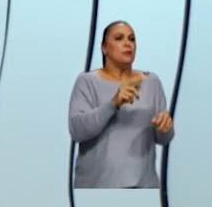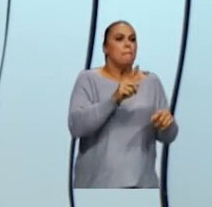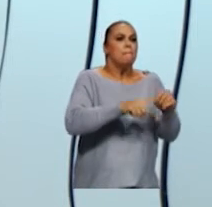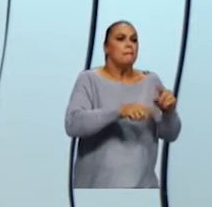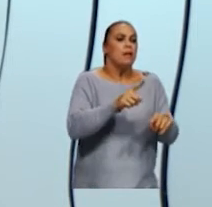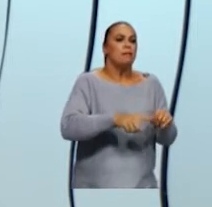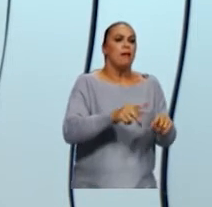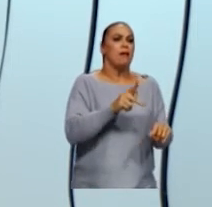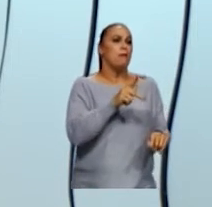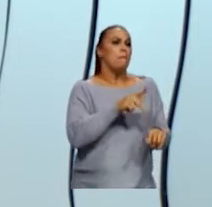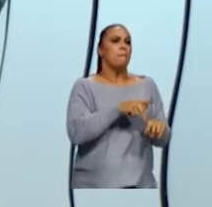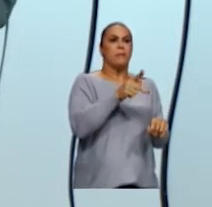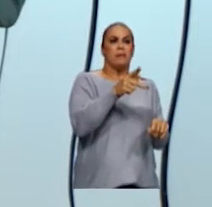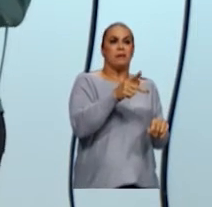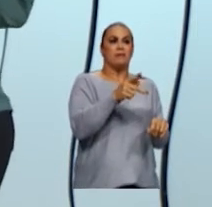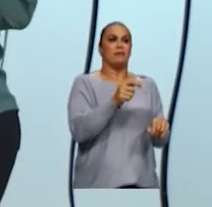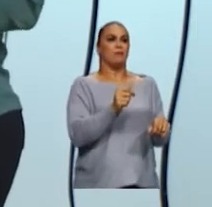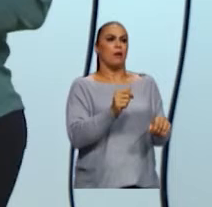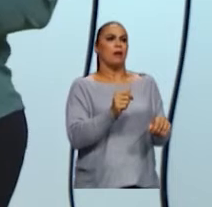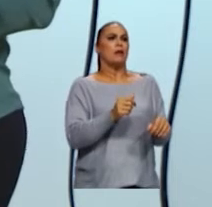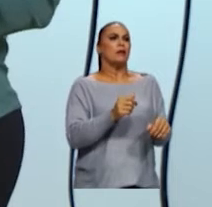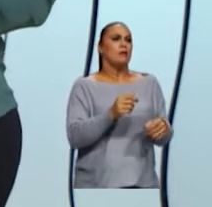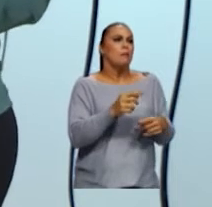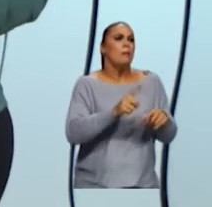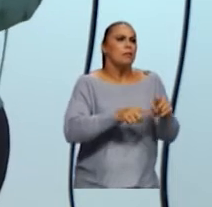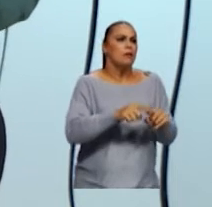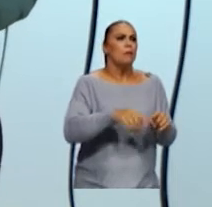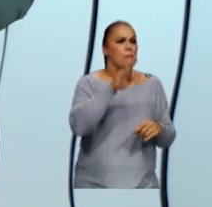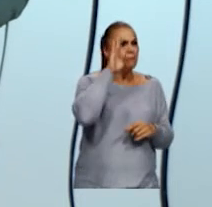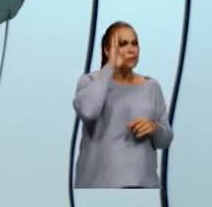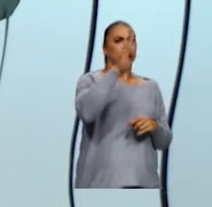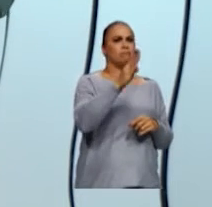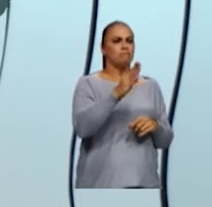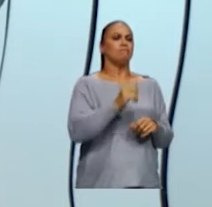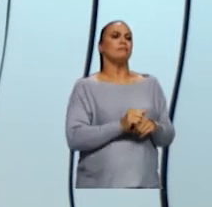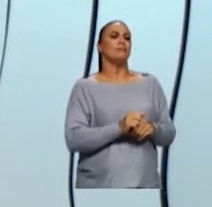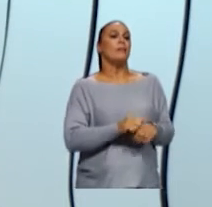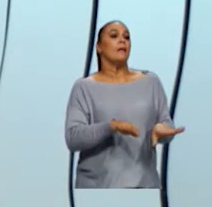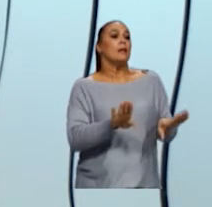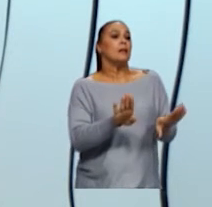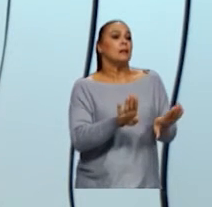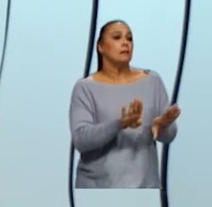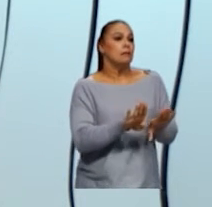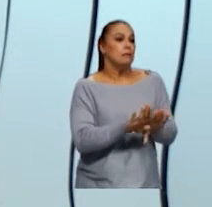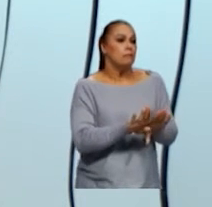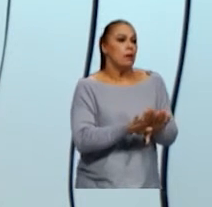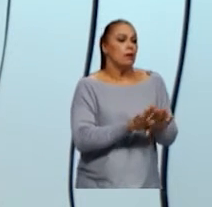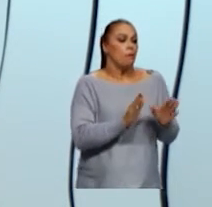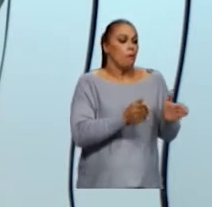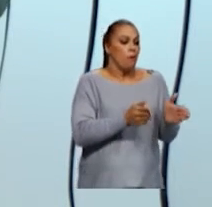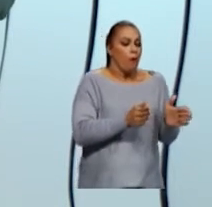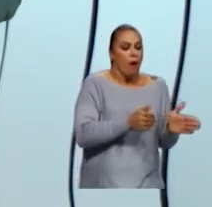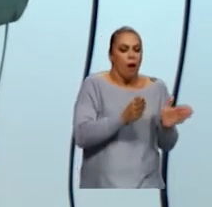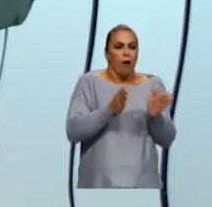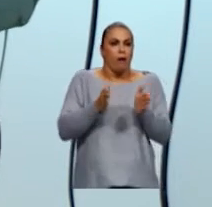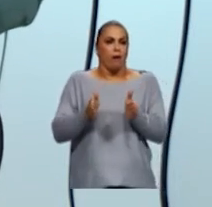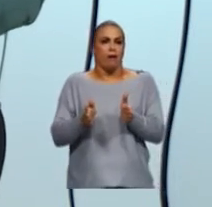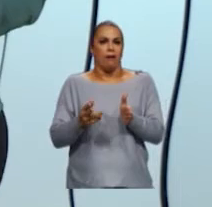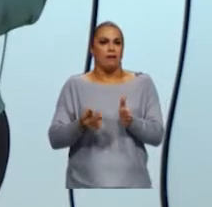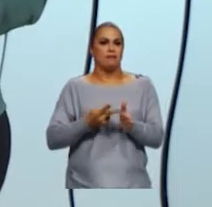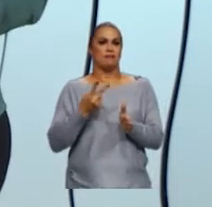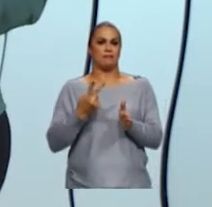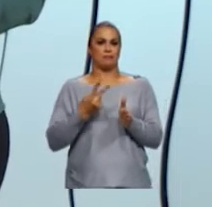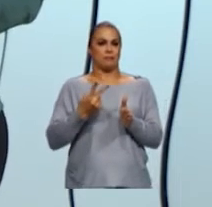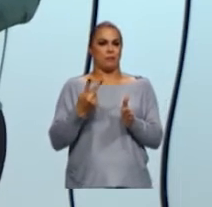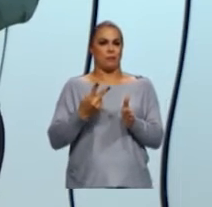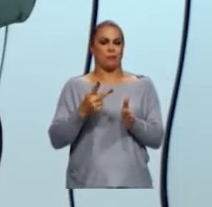especiarias ou seja na forma dos minerais preciosos. A segunda fase do capitalismo, quando da descoberta